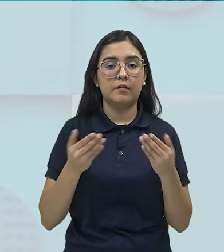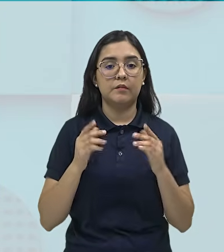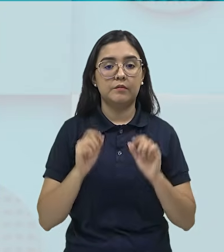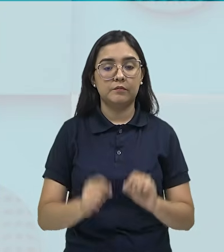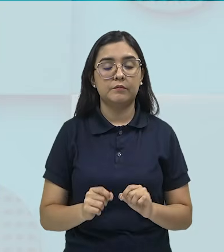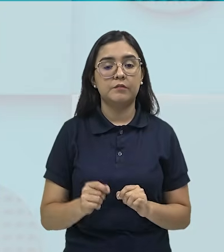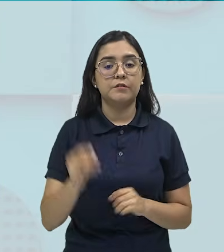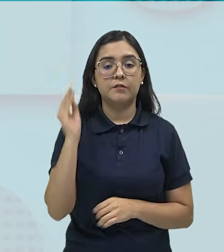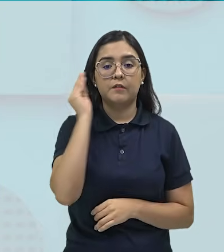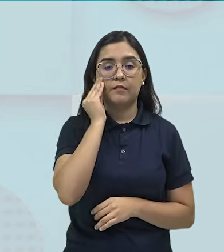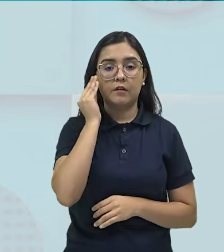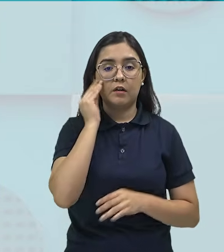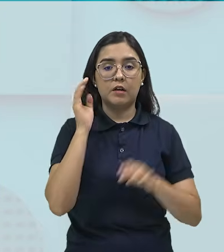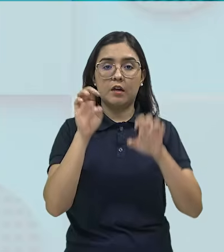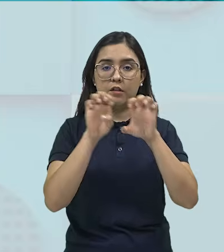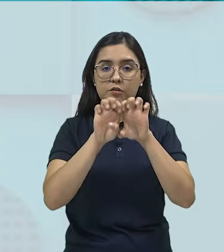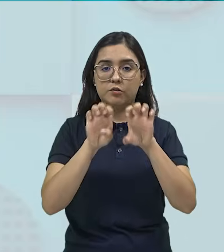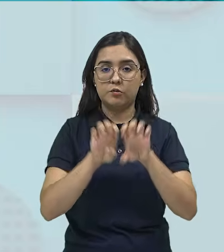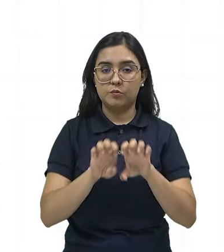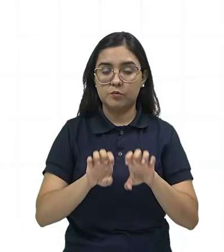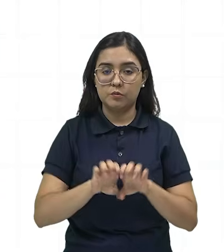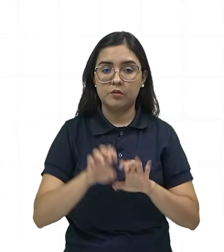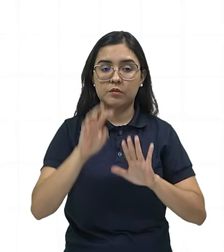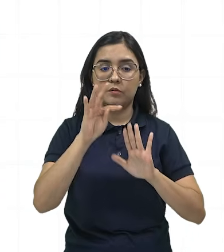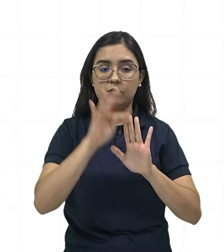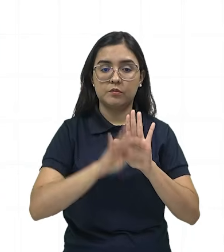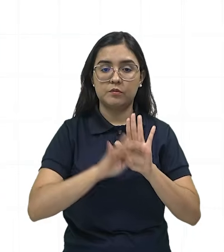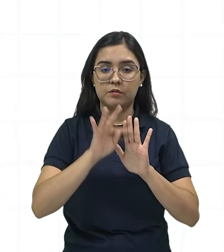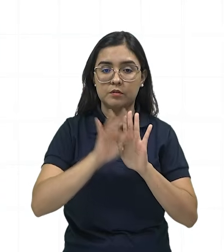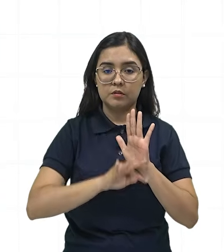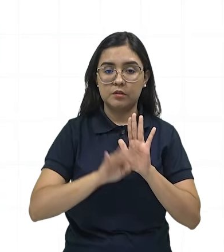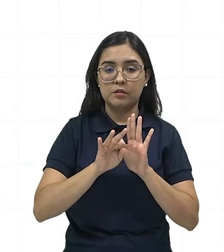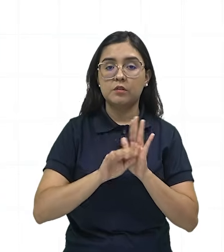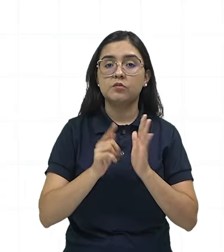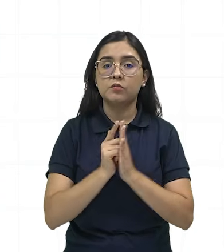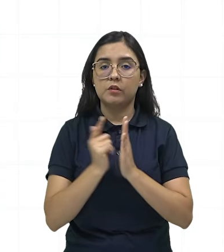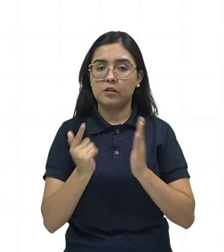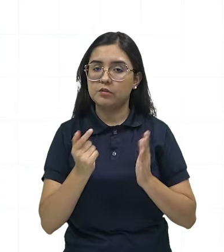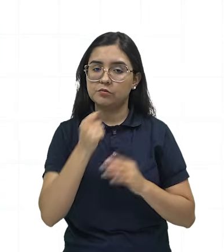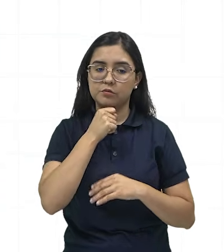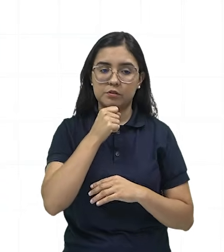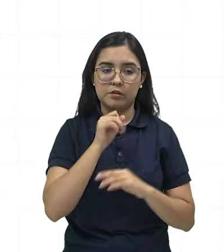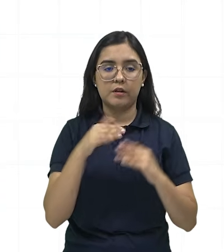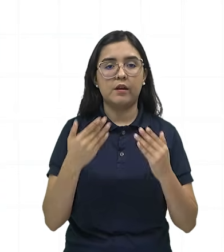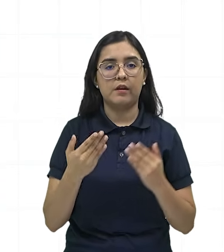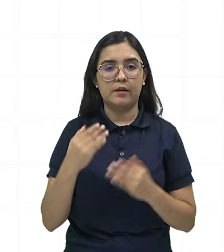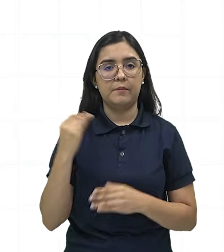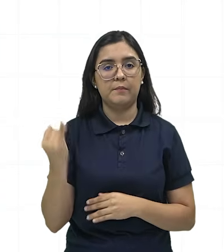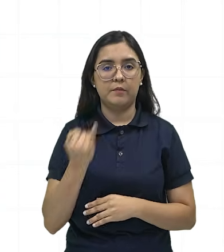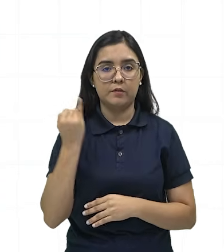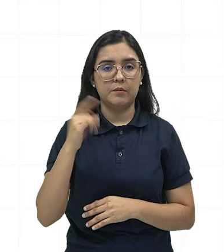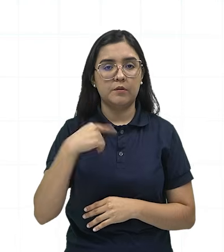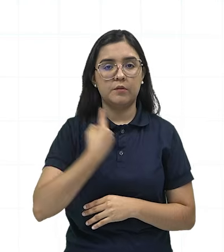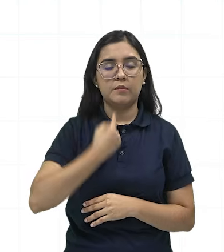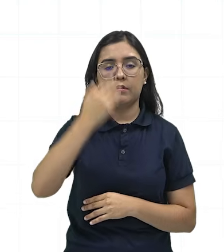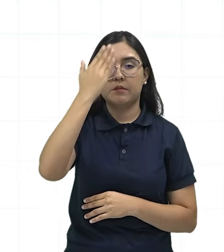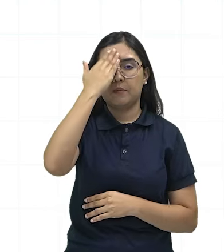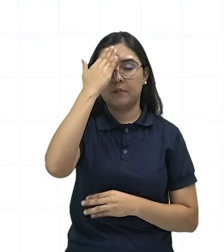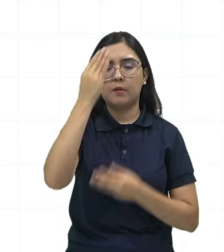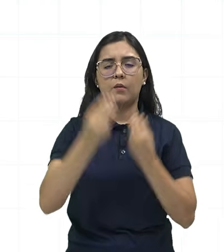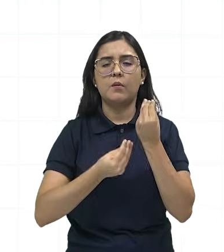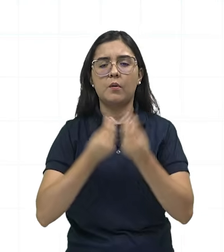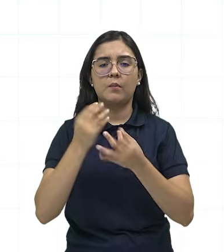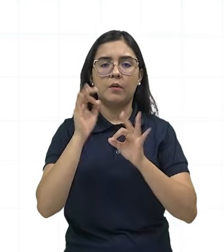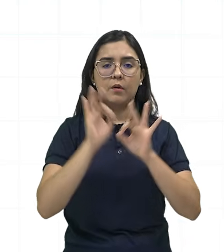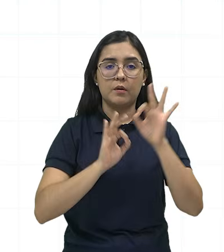a estrutura do texto jornalístico, que é uma coisa importante, né, para a gente saber como é que ele é